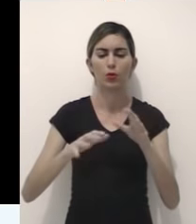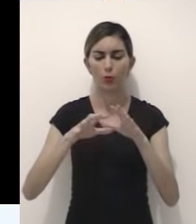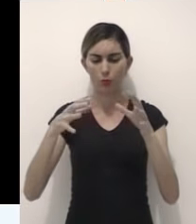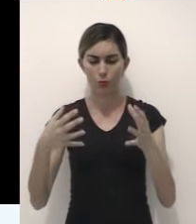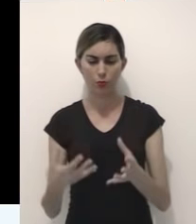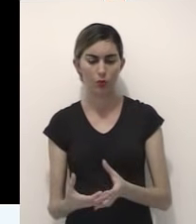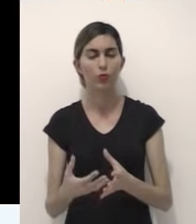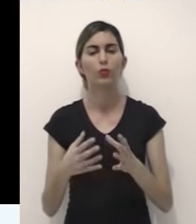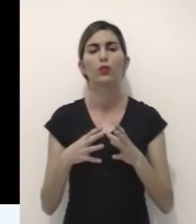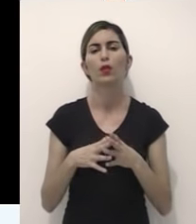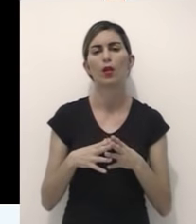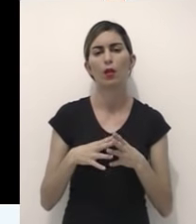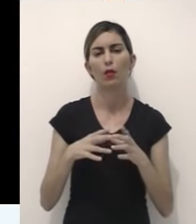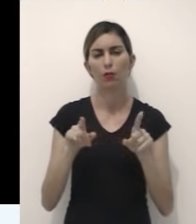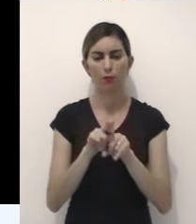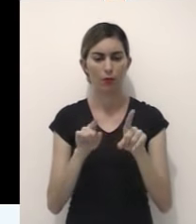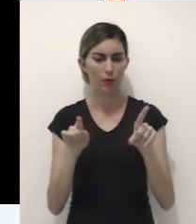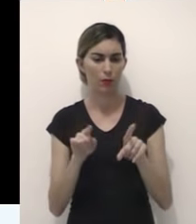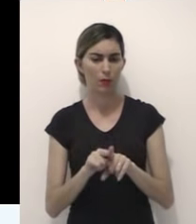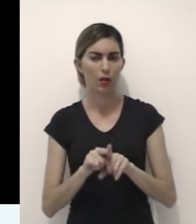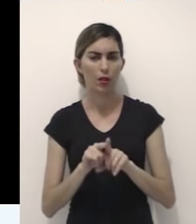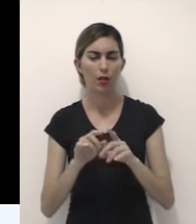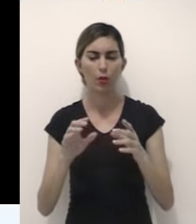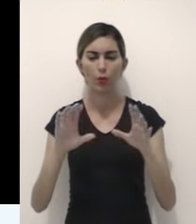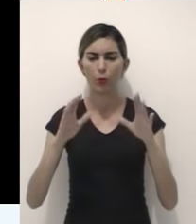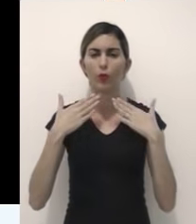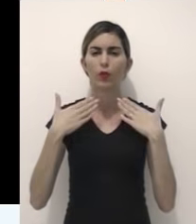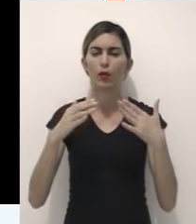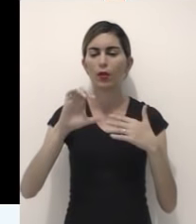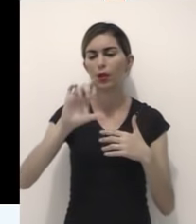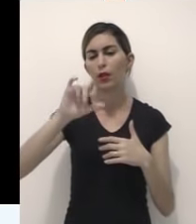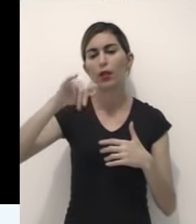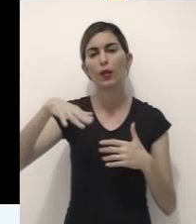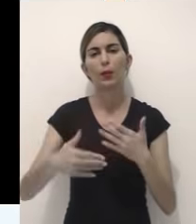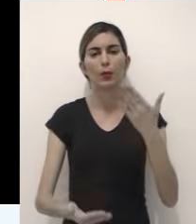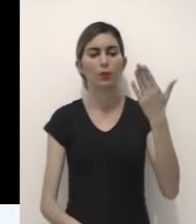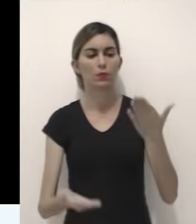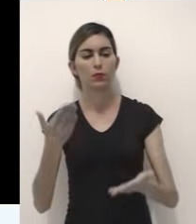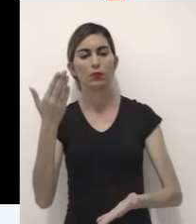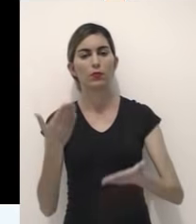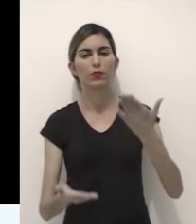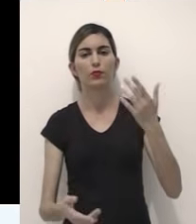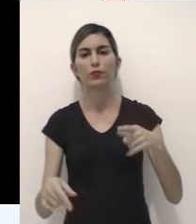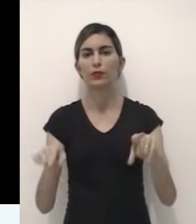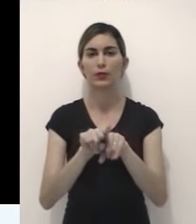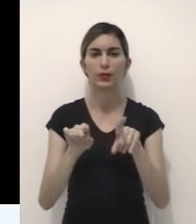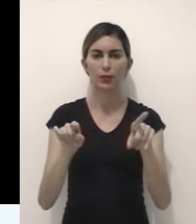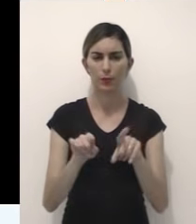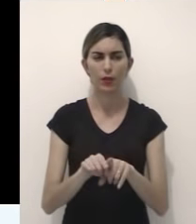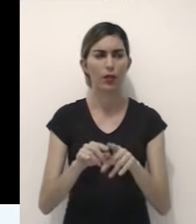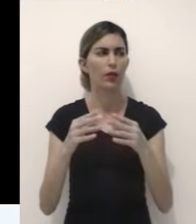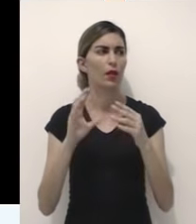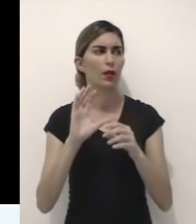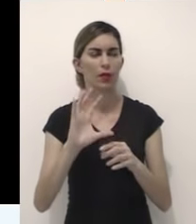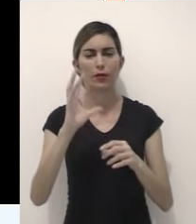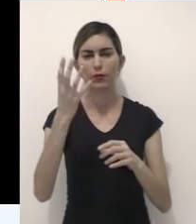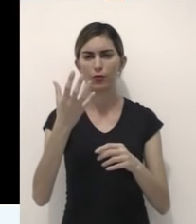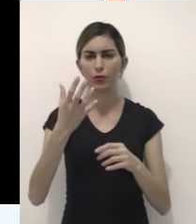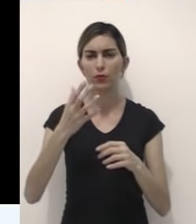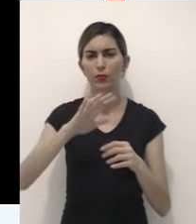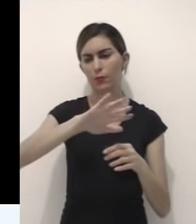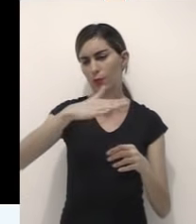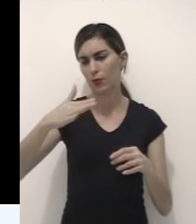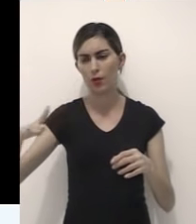oscilações do nosso planeta em seu eixo, levando a um clima relativamente estável. Também